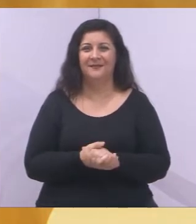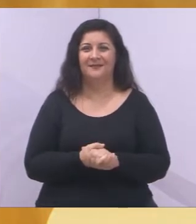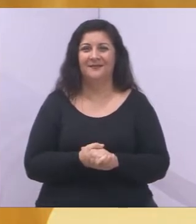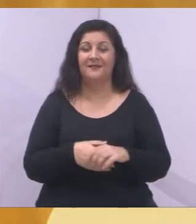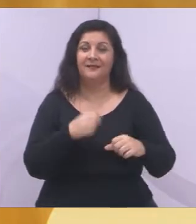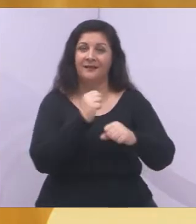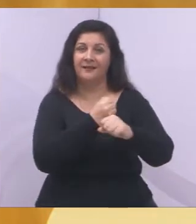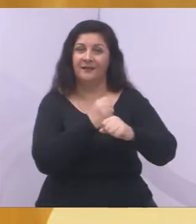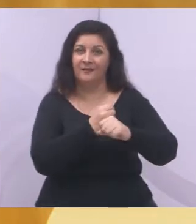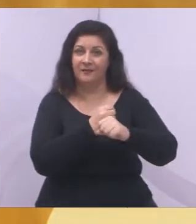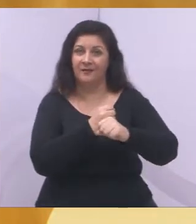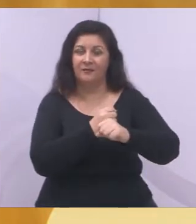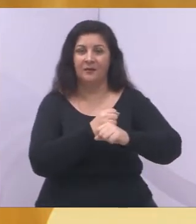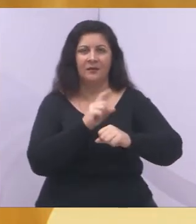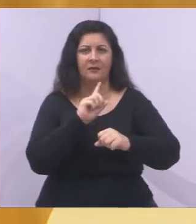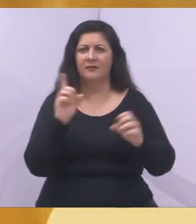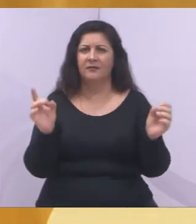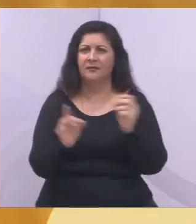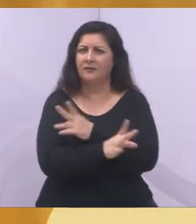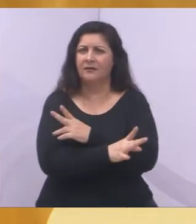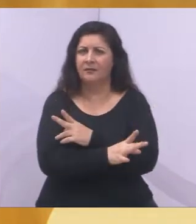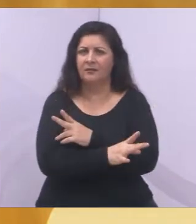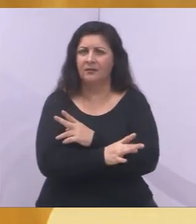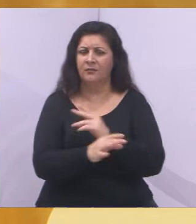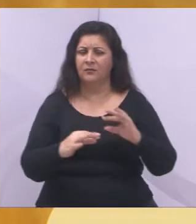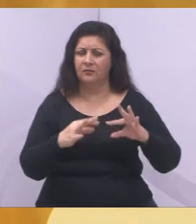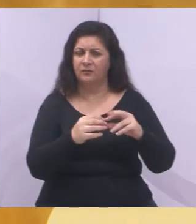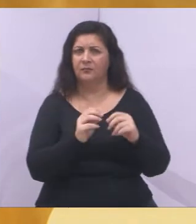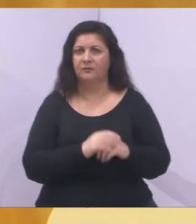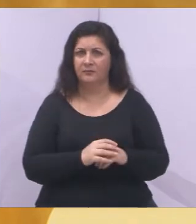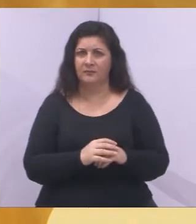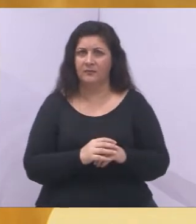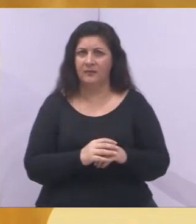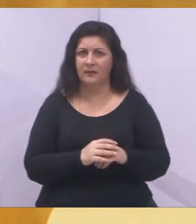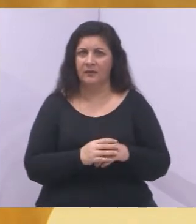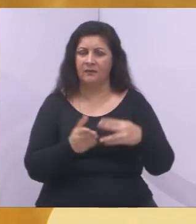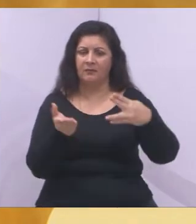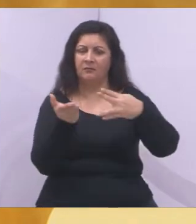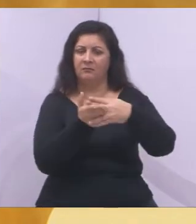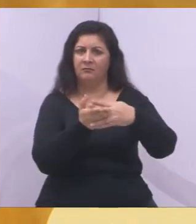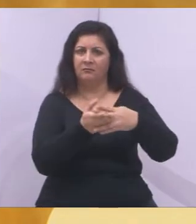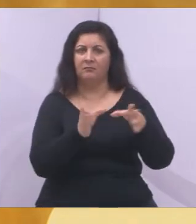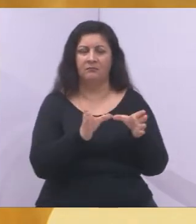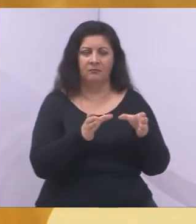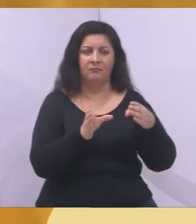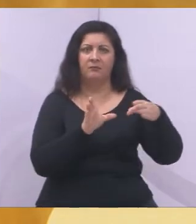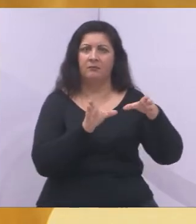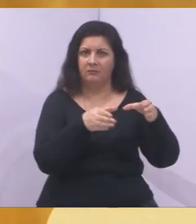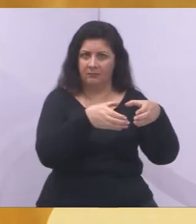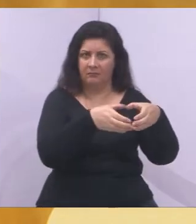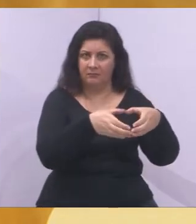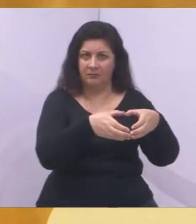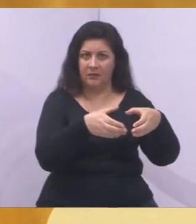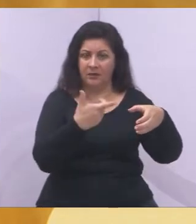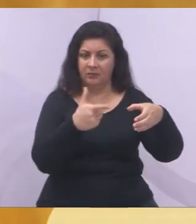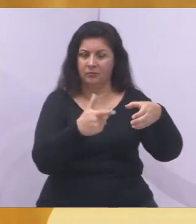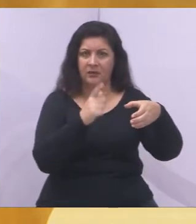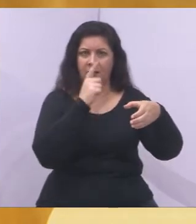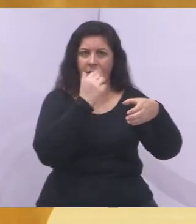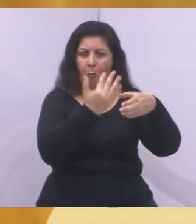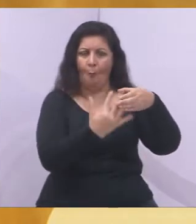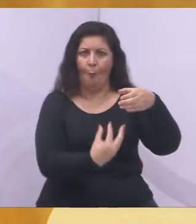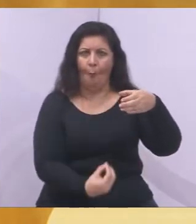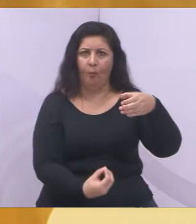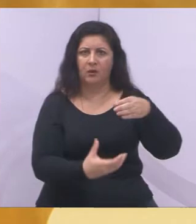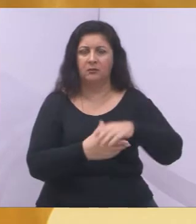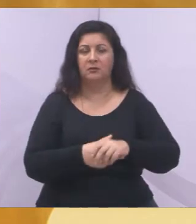não foram concluídas na sua totalidade. Então, a metade do bairro, ou um pouco mais ainda, não tem drenagem ainda, entendeu?